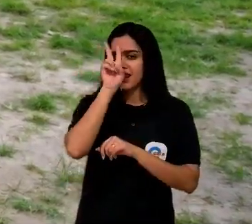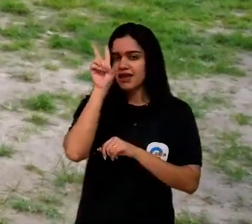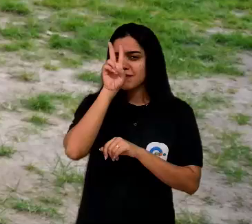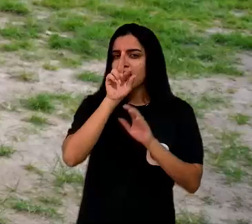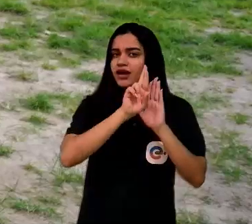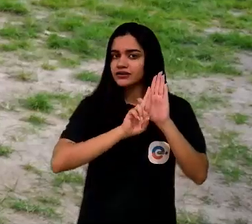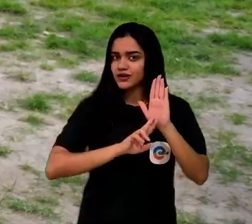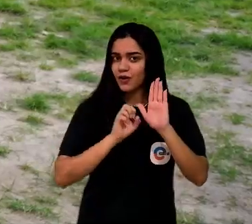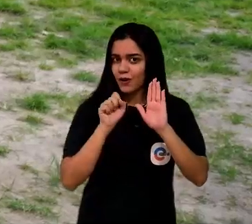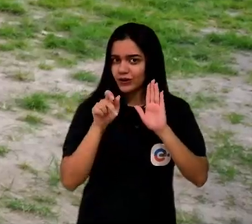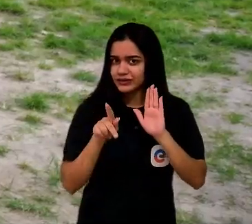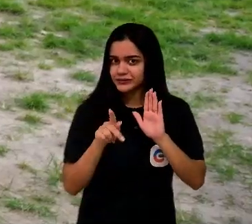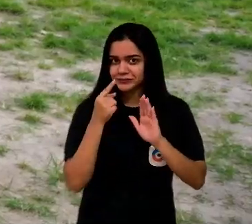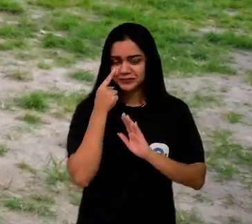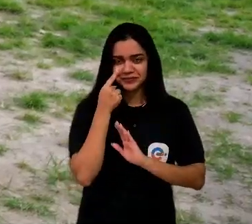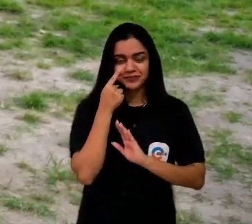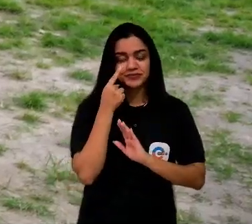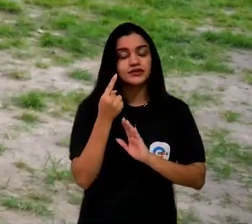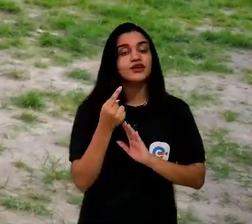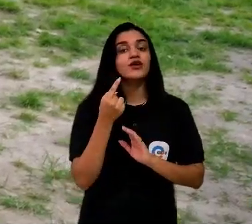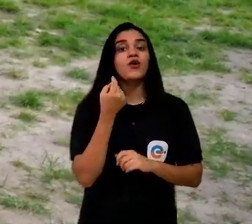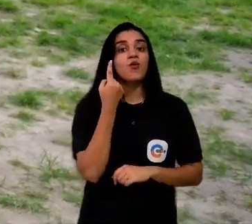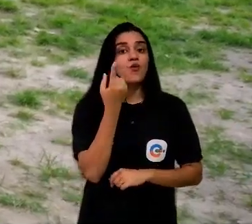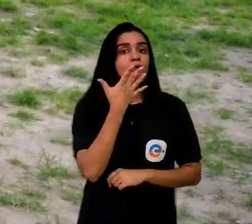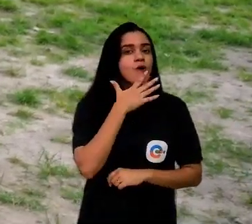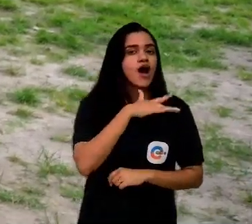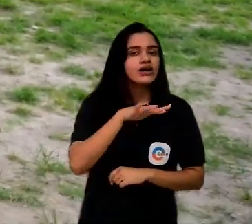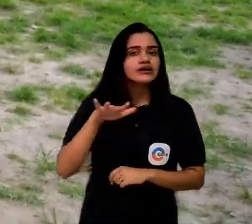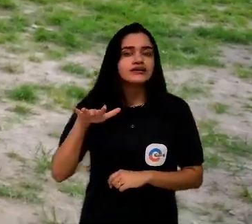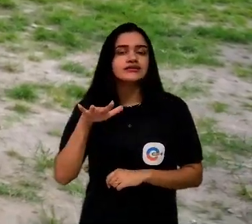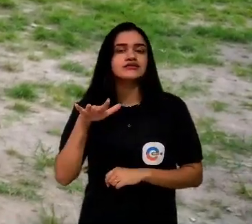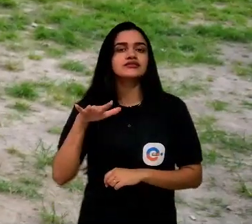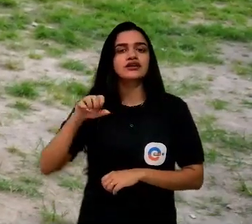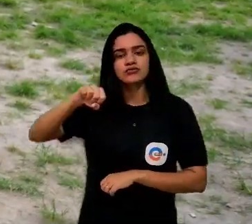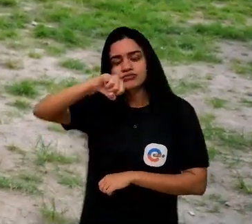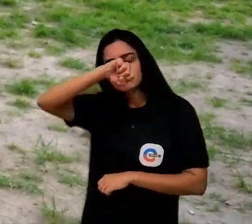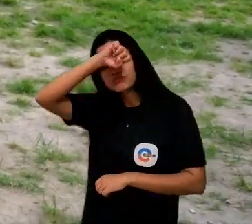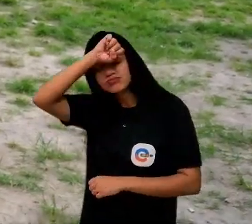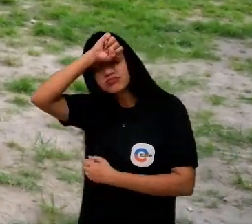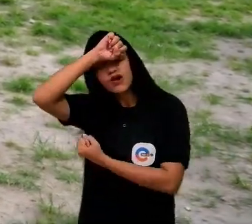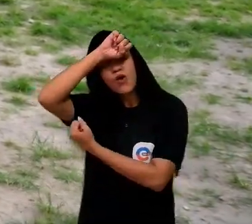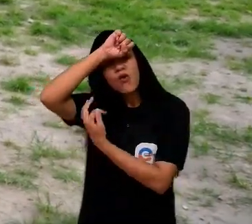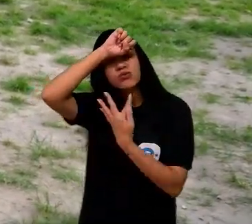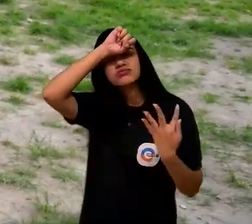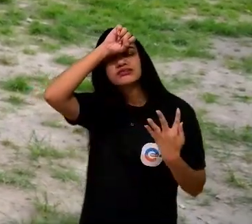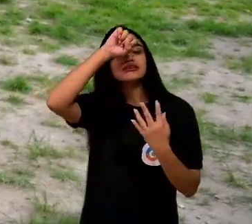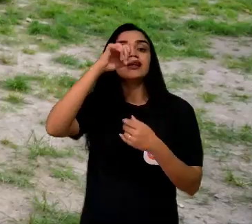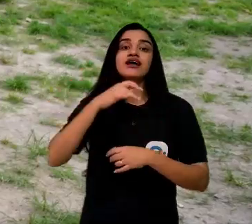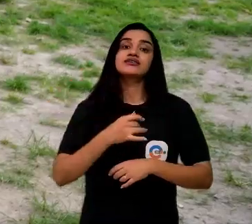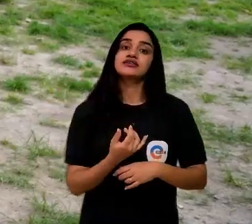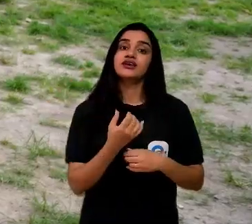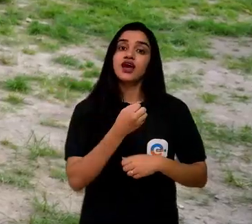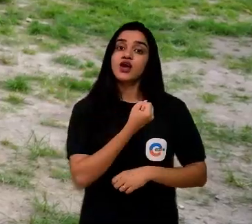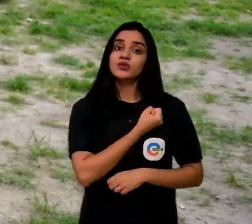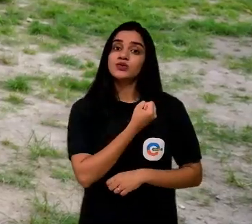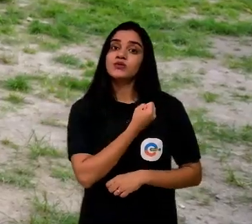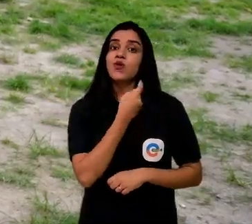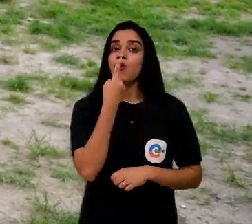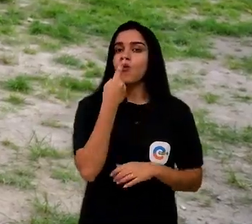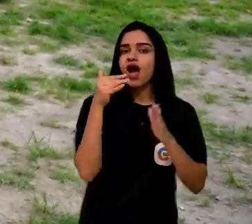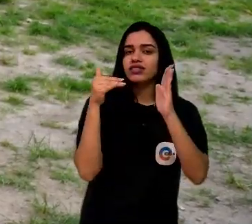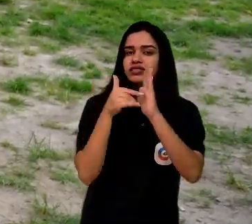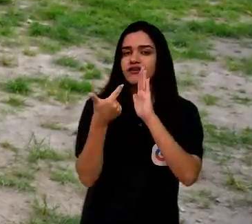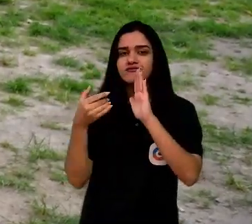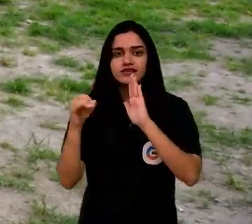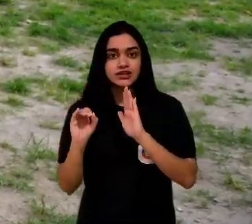regras. Olha só, uma criança vai contar de 1 até 20 e as outras vão se esconder. Quando